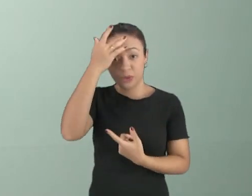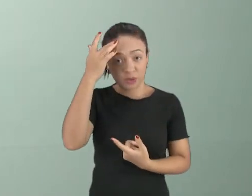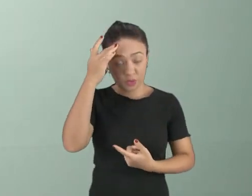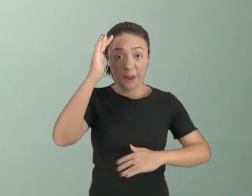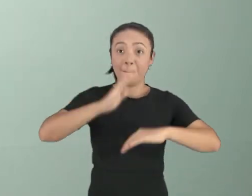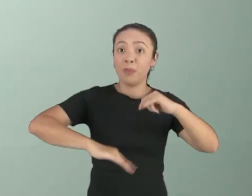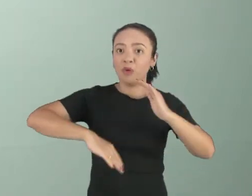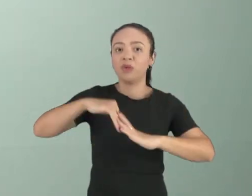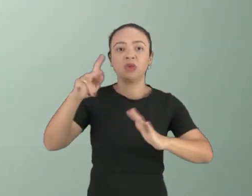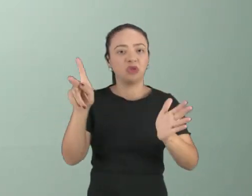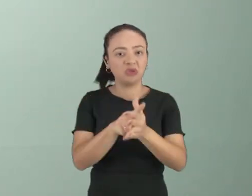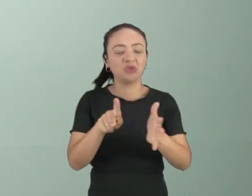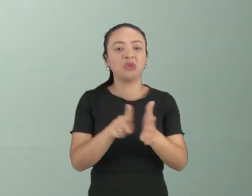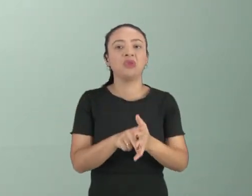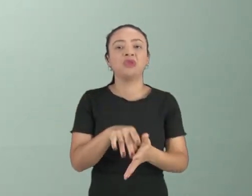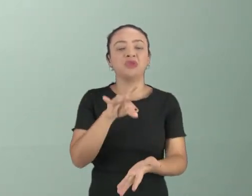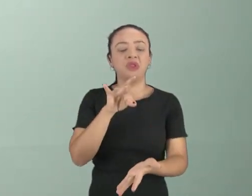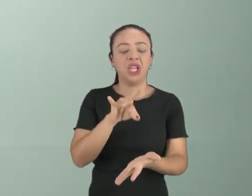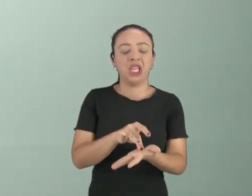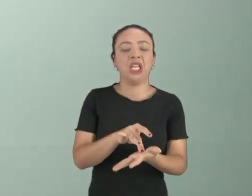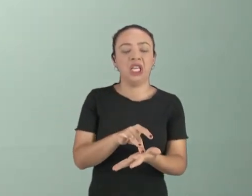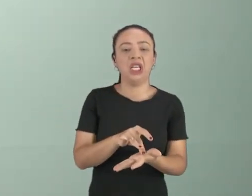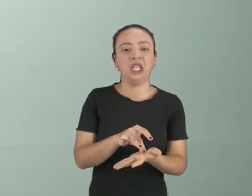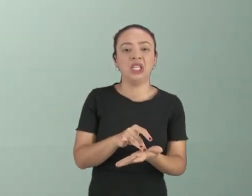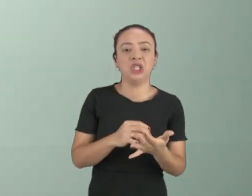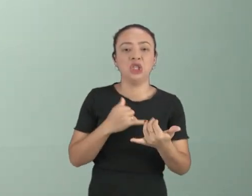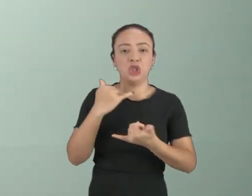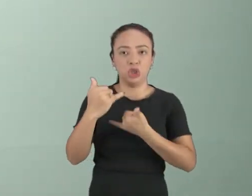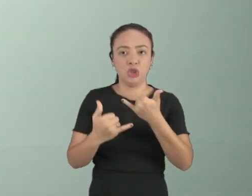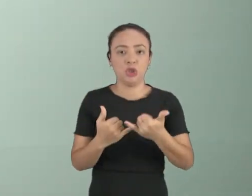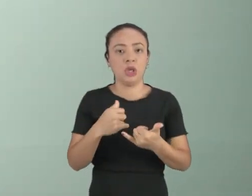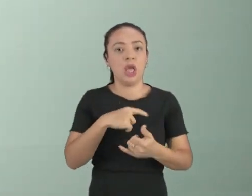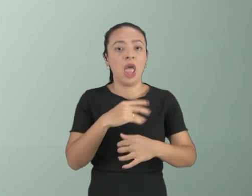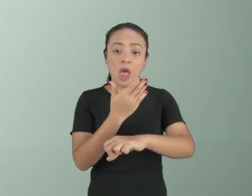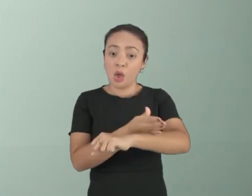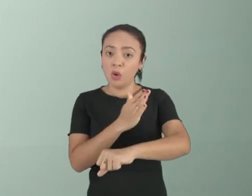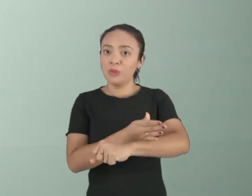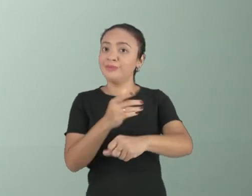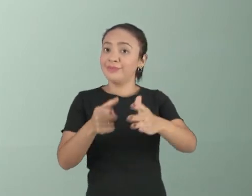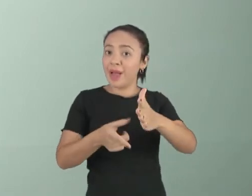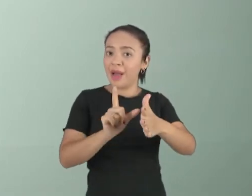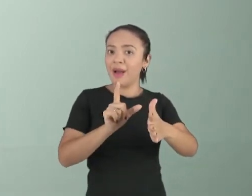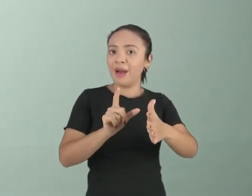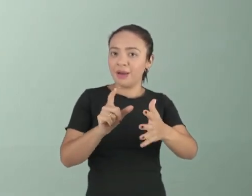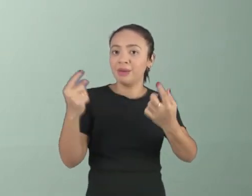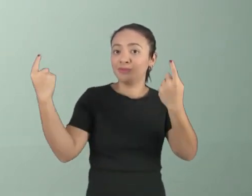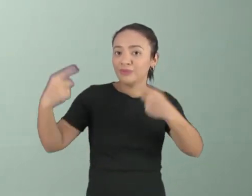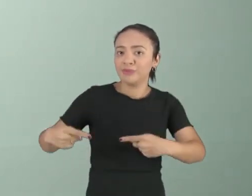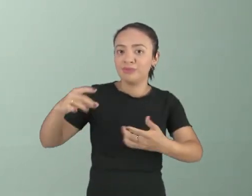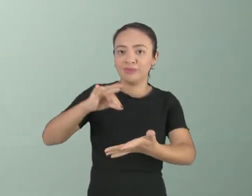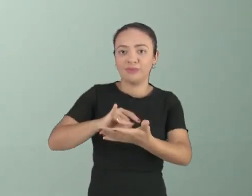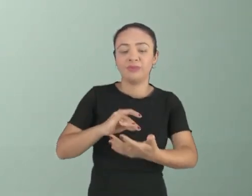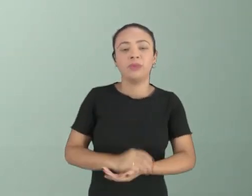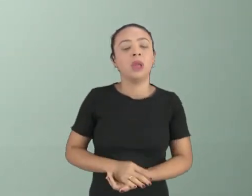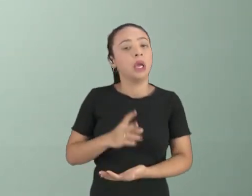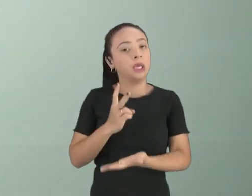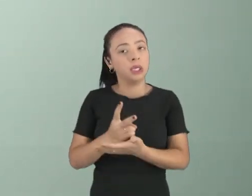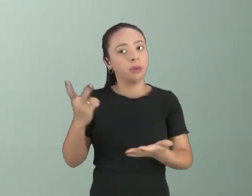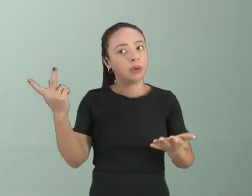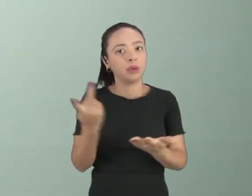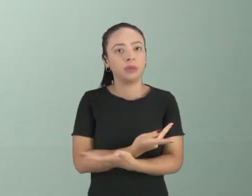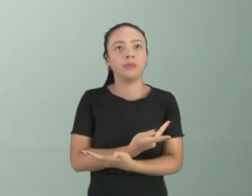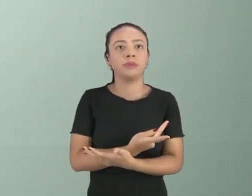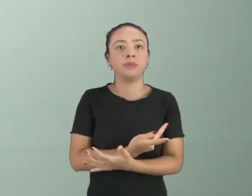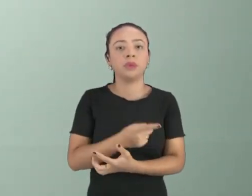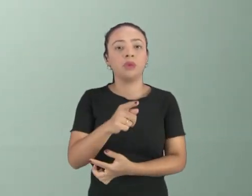joga profissionalmente antes das partidas oficiais tem os períodos de treino. E é muito comum durante o treino você treinar